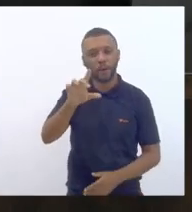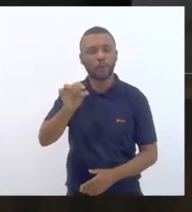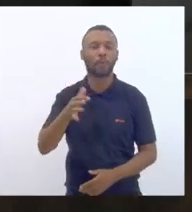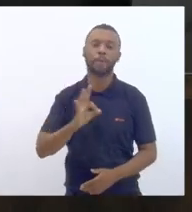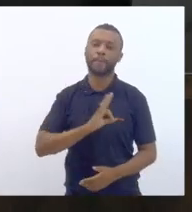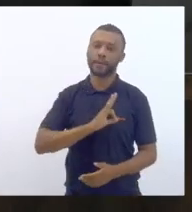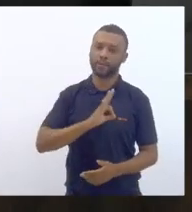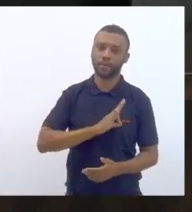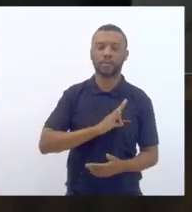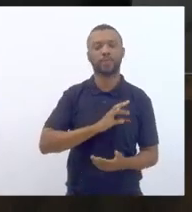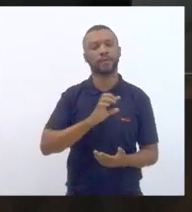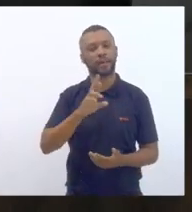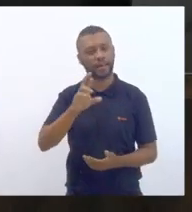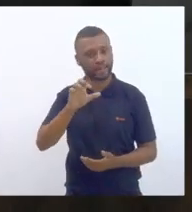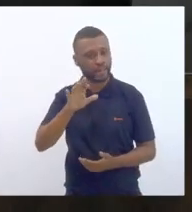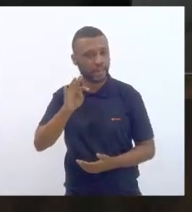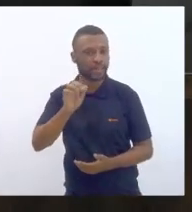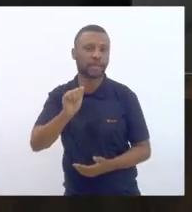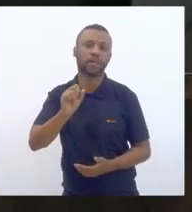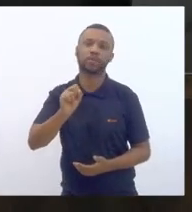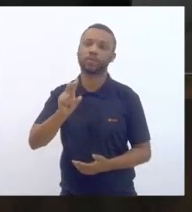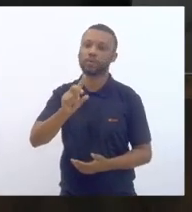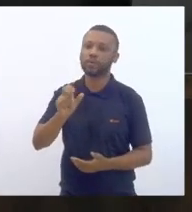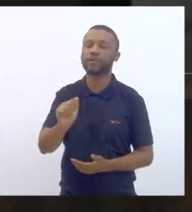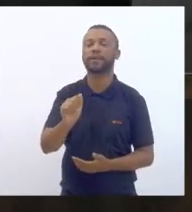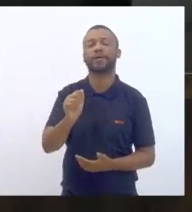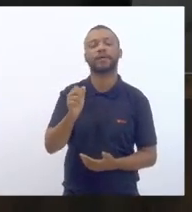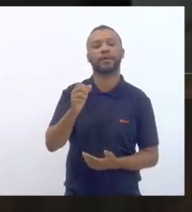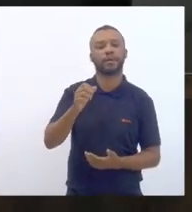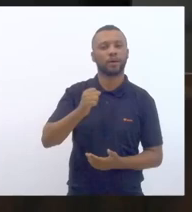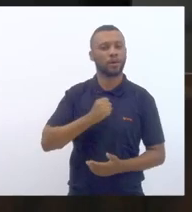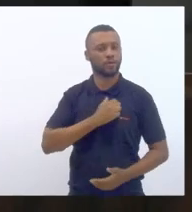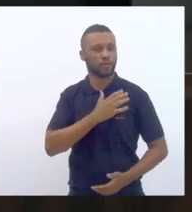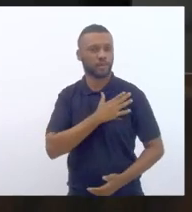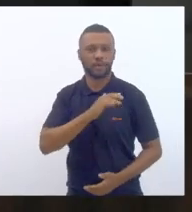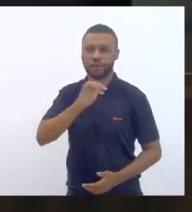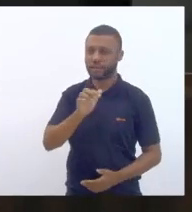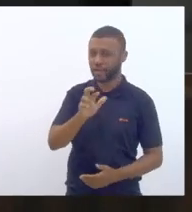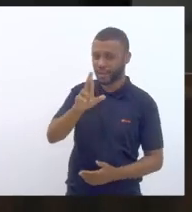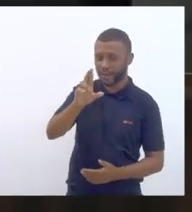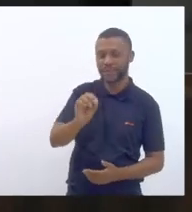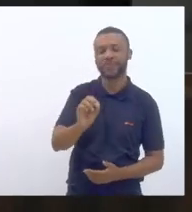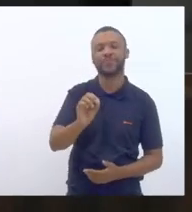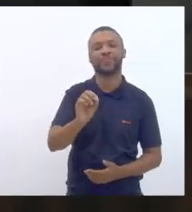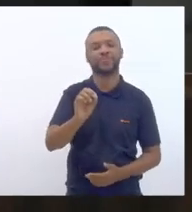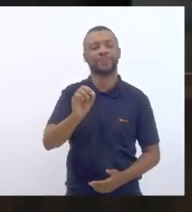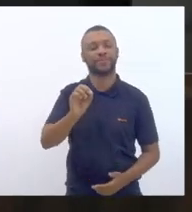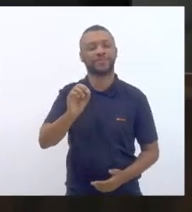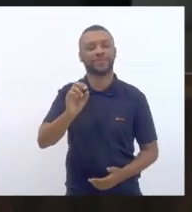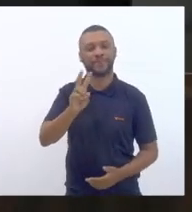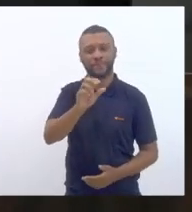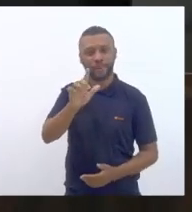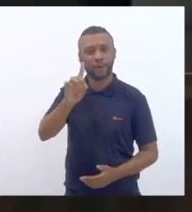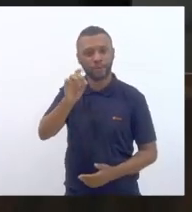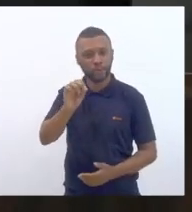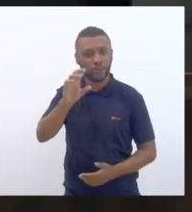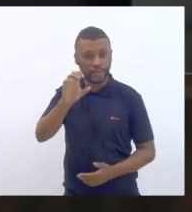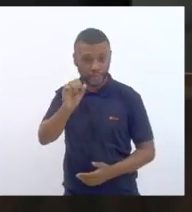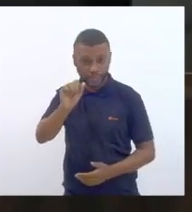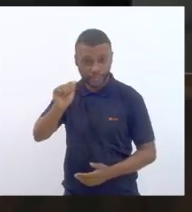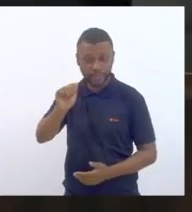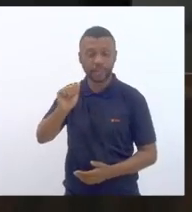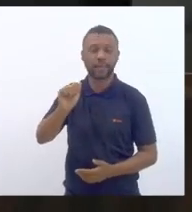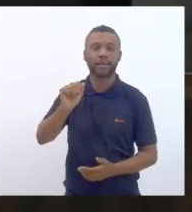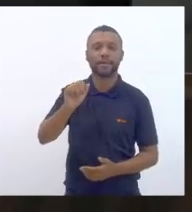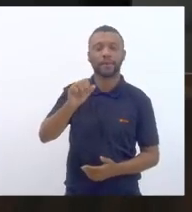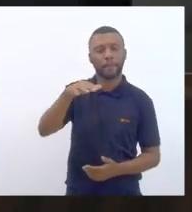Renata Souza, Valdeci da Saúde, Marcos Miller, Coronel Jairo, Valdeceasa, Marcelo Dino, Marcelo Canela, Marcelo